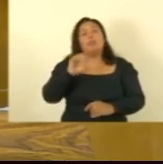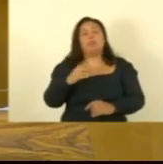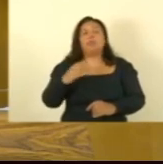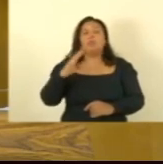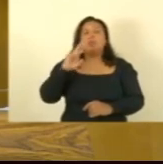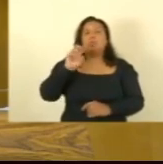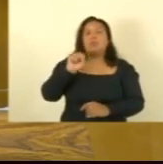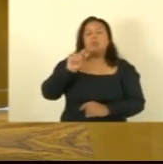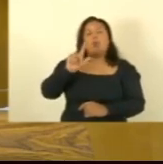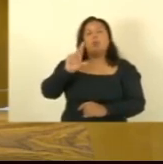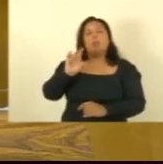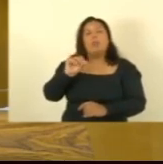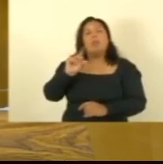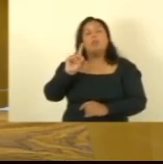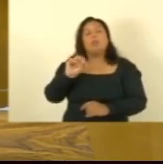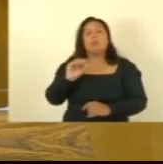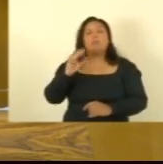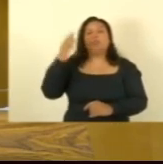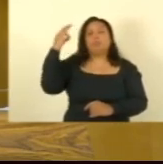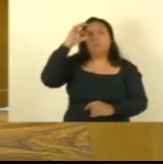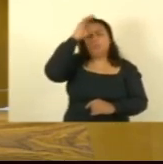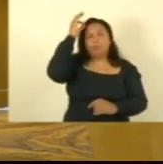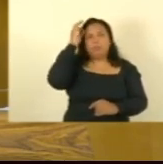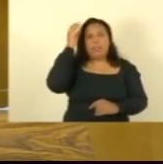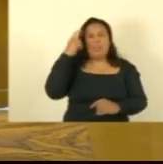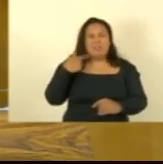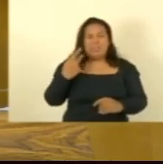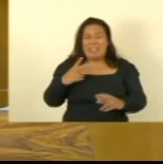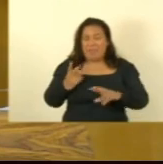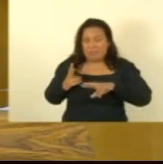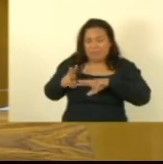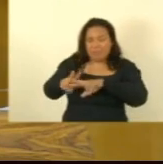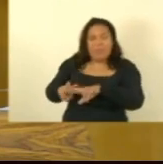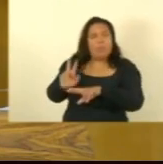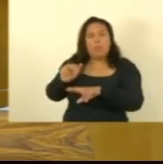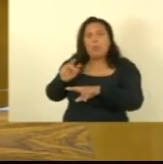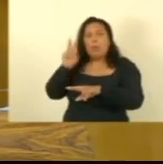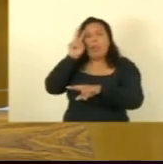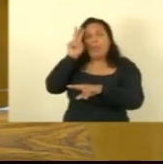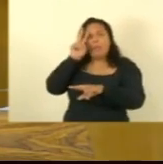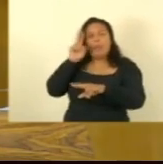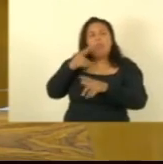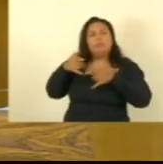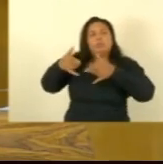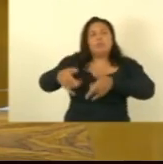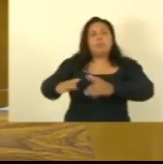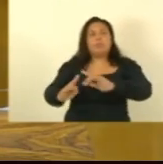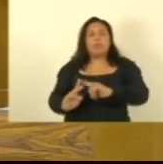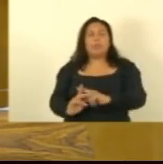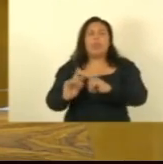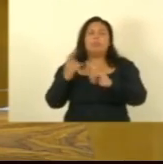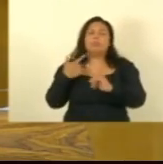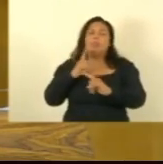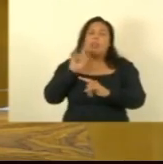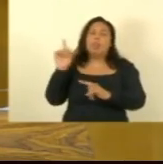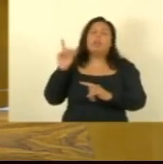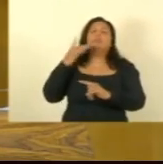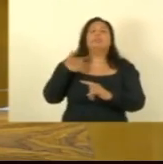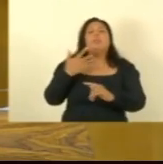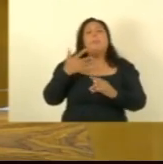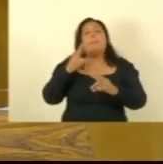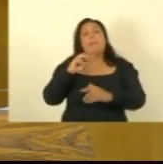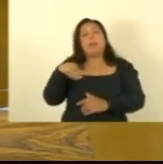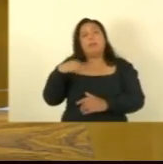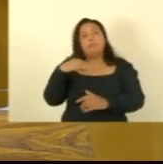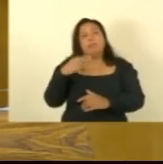em seu histórico mausoléu, nunca lembrado no cemitério de Maruípe, faz repousar salientes os restos